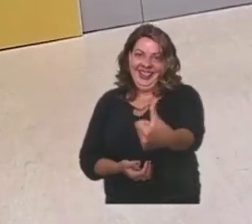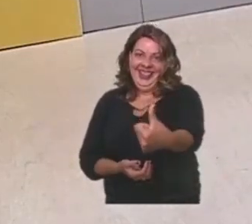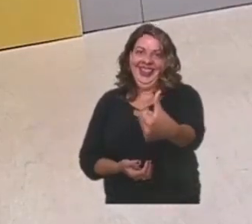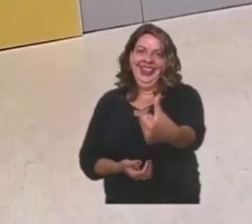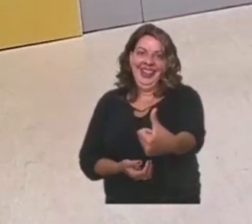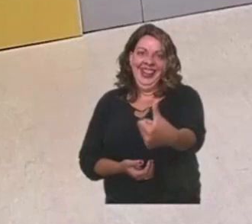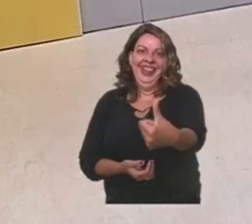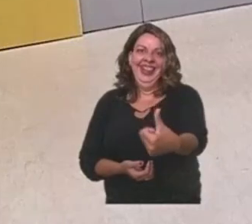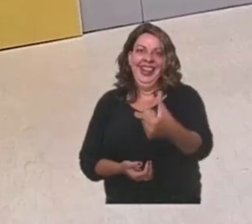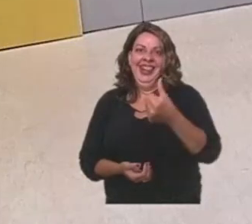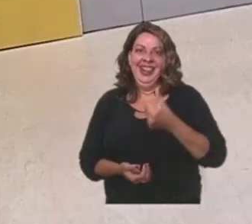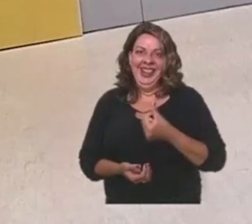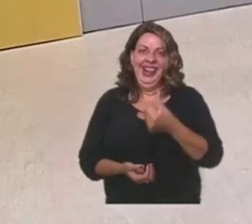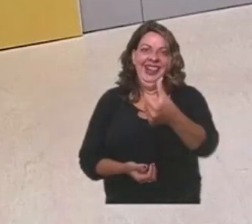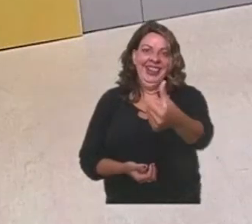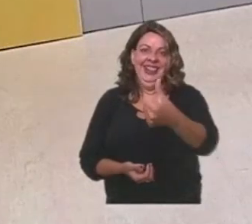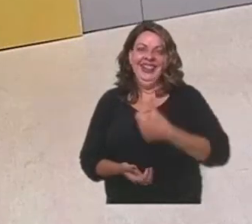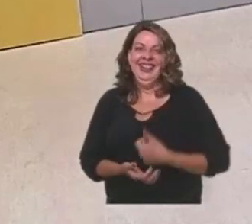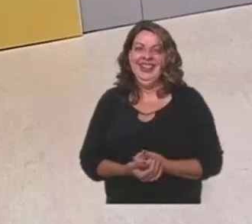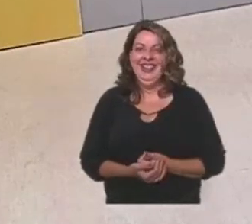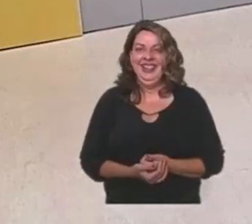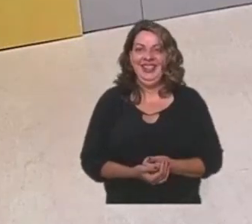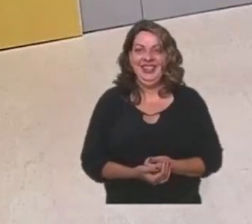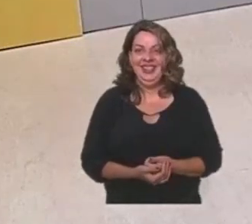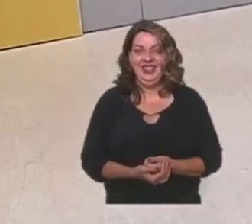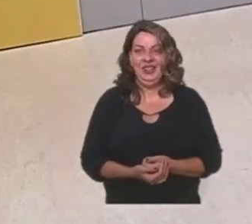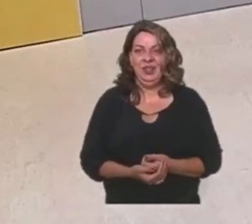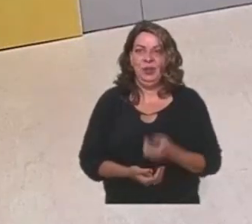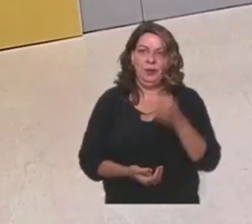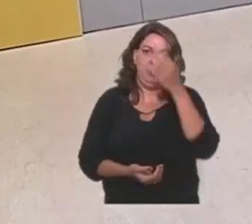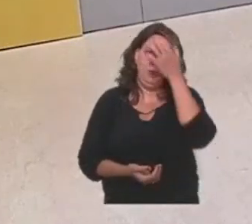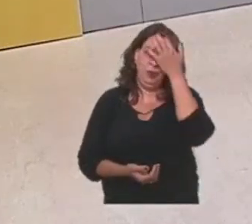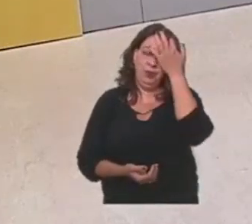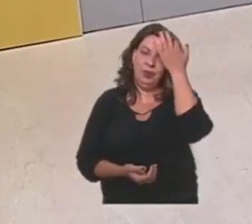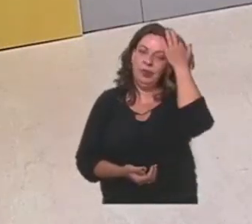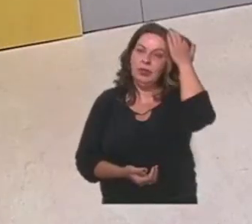6 é a bolinha da vez. 6, meia dúzia, 6.